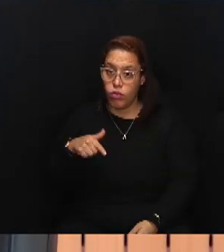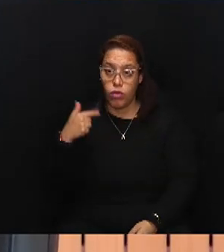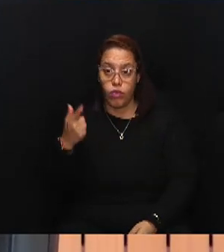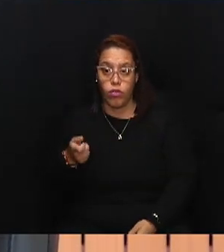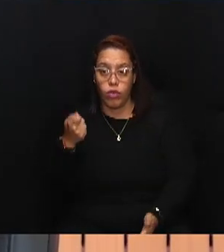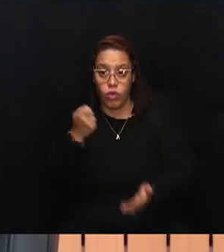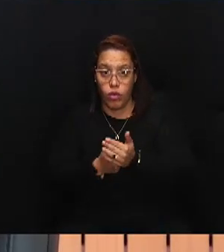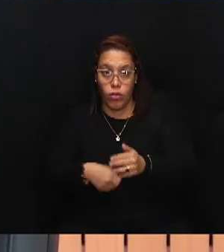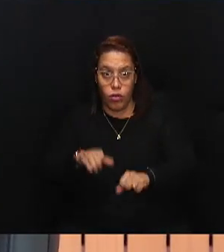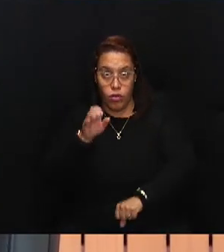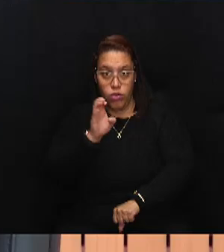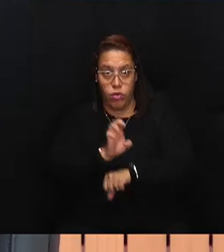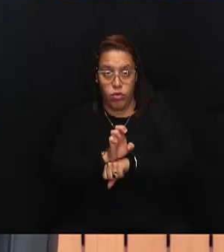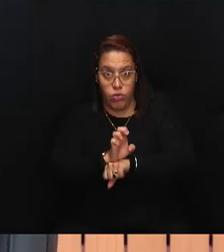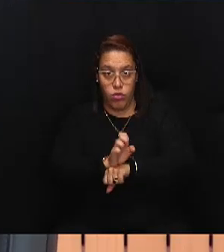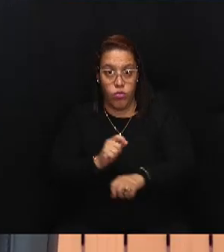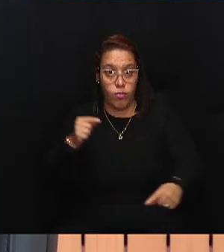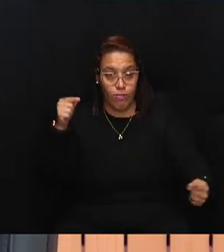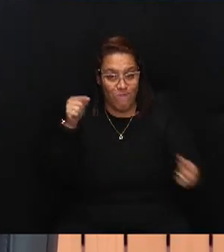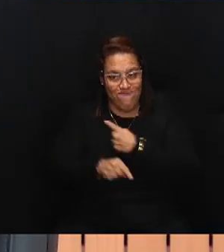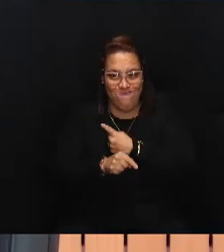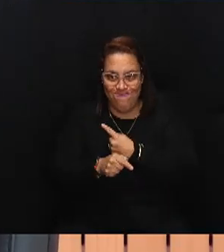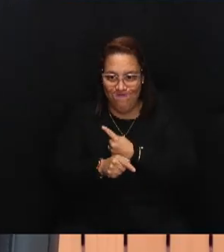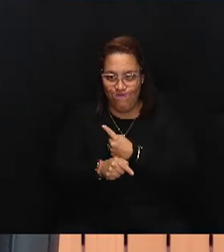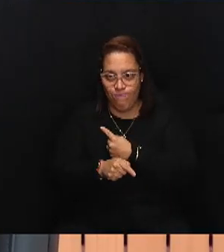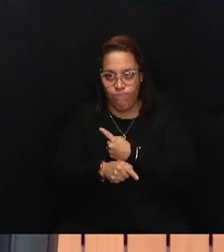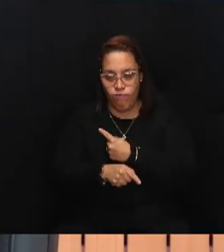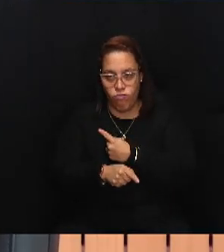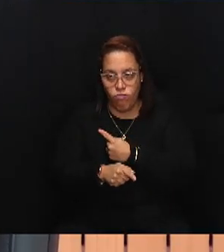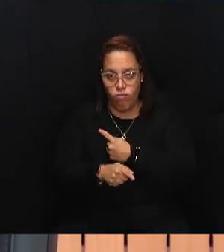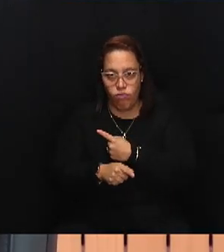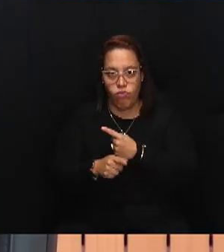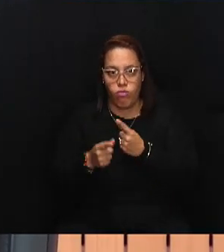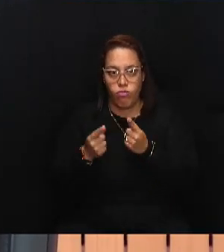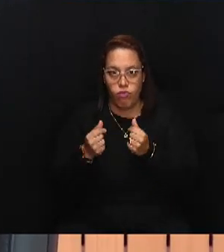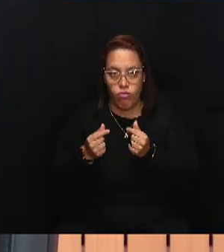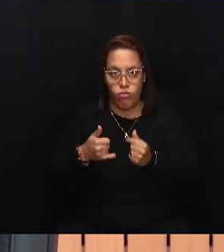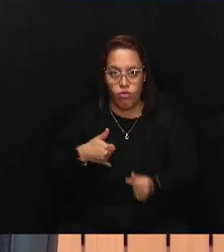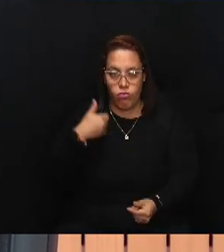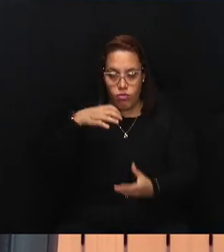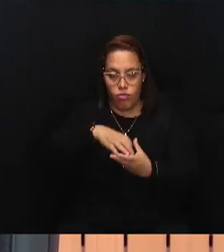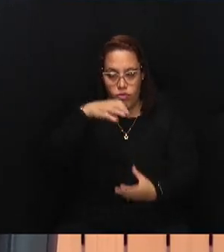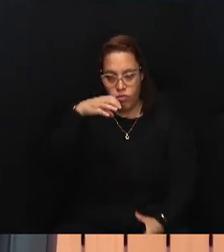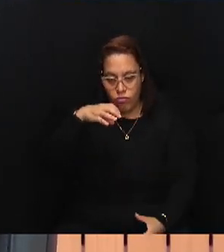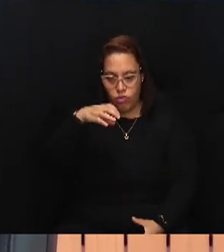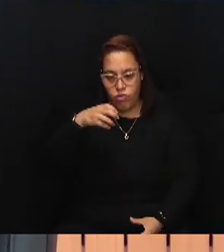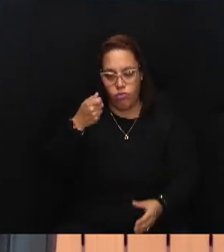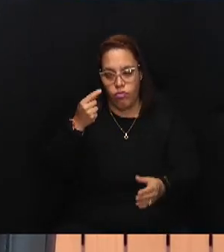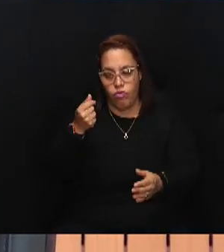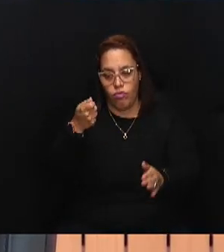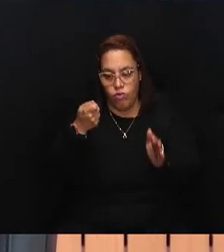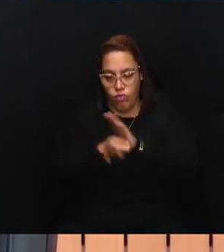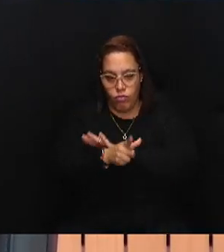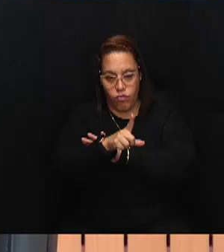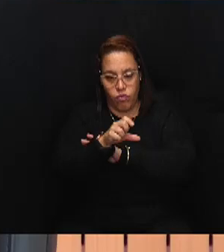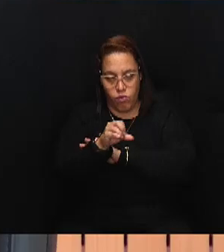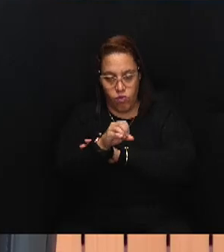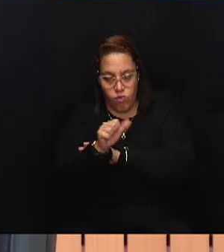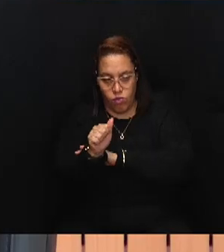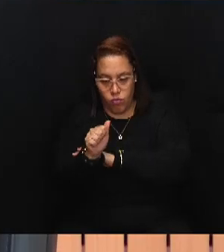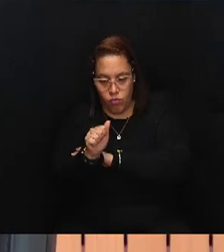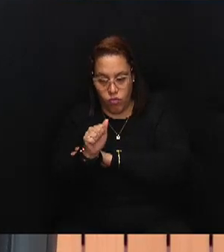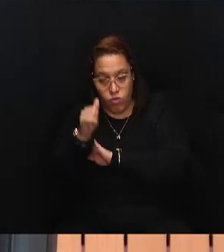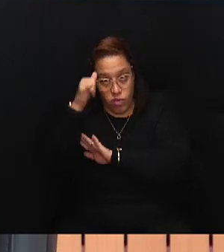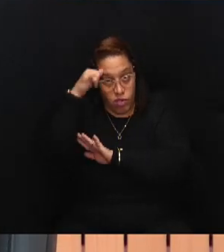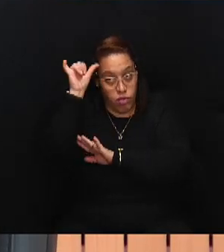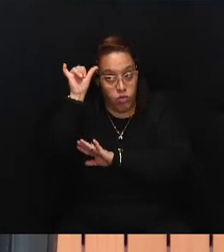do Estado. Aí nós vamos fazer o enfrentamento. E colocar o idoso no orçamento. Nós somos 18% da população, se nós pegar o orçamento que está previsto